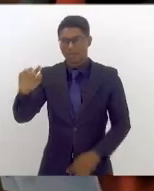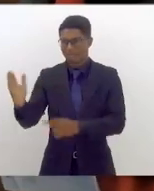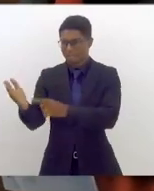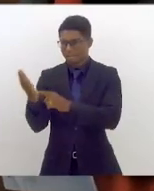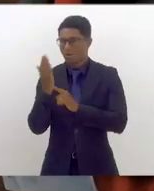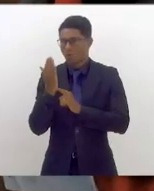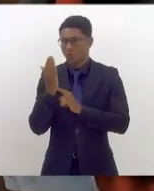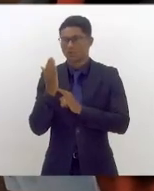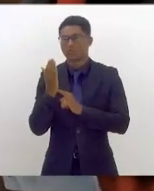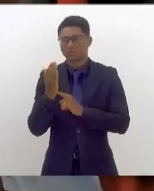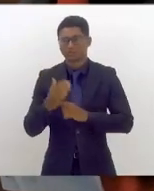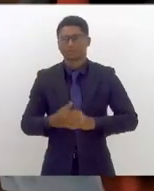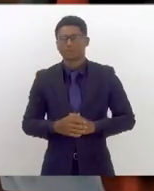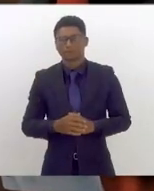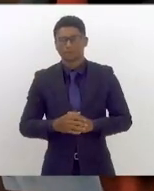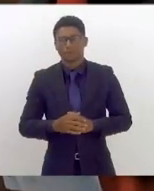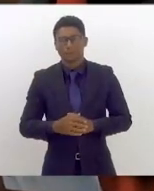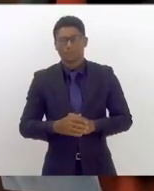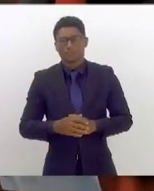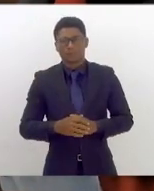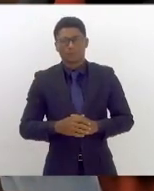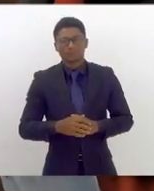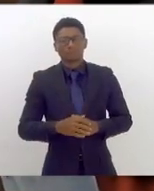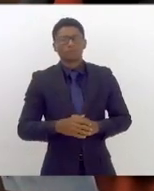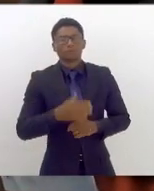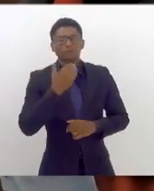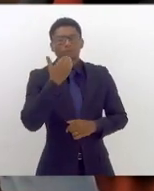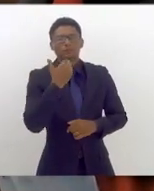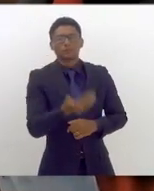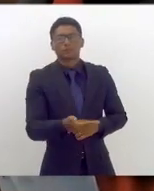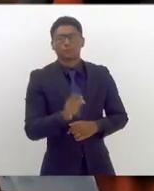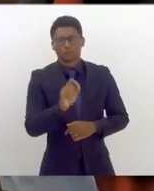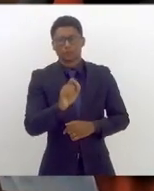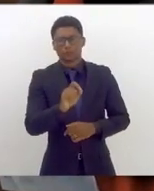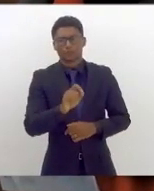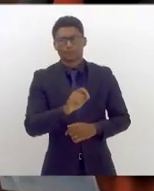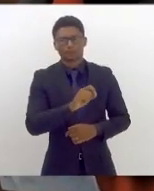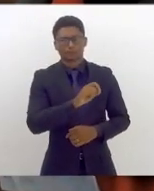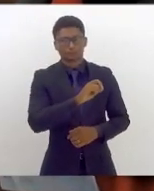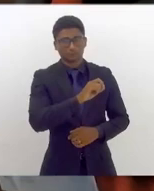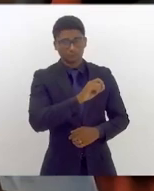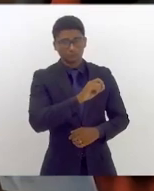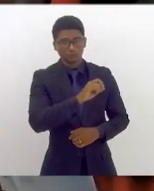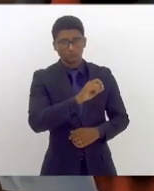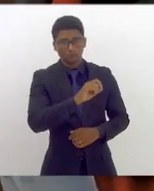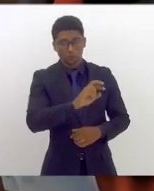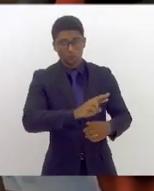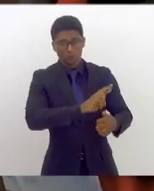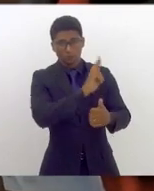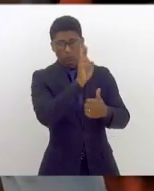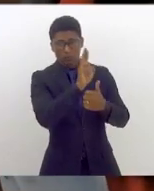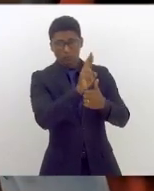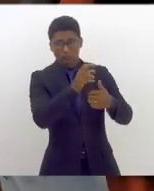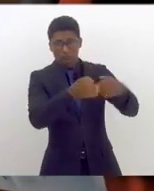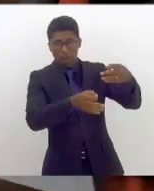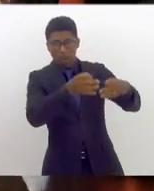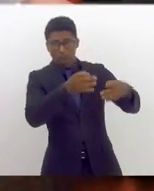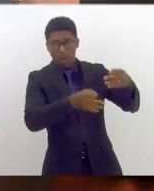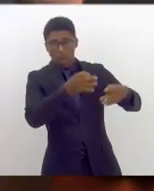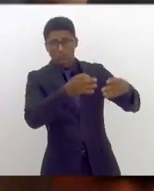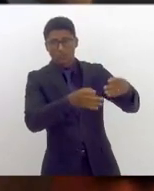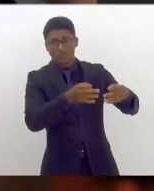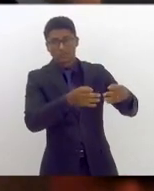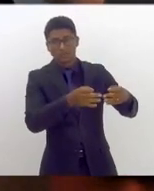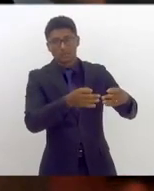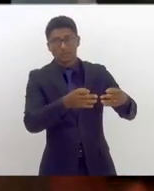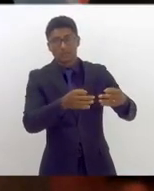porque chegou aqui agora pediu para o procurador-geral de Justiça encaminhar Contra esse projeto eu